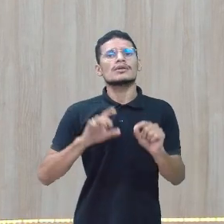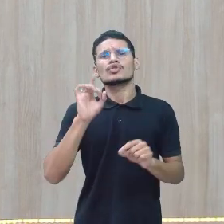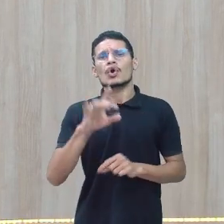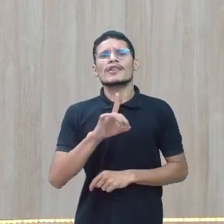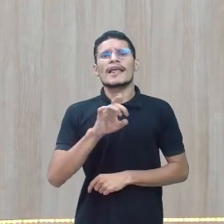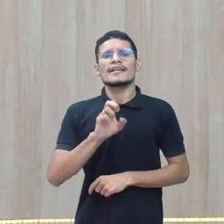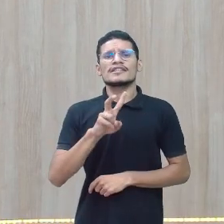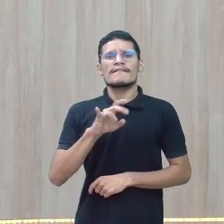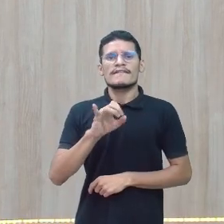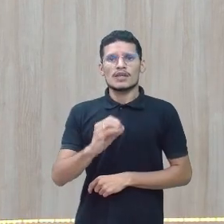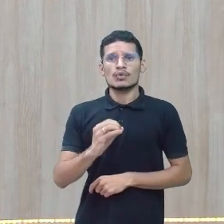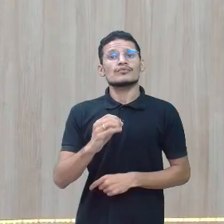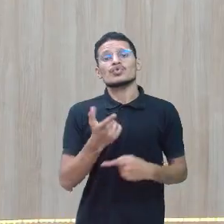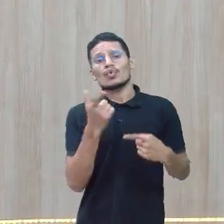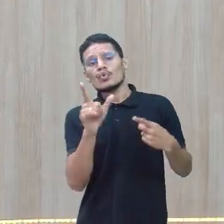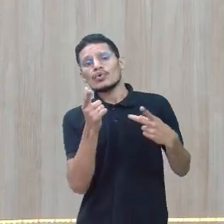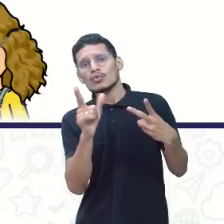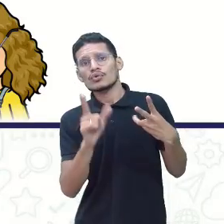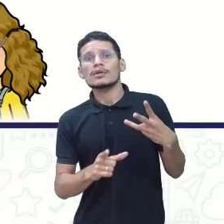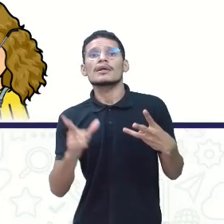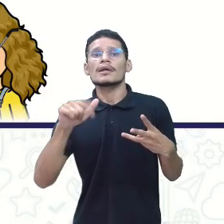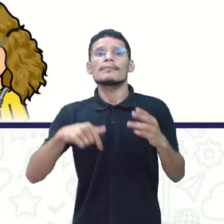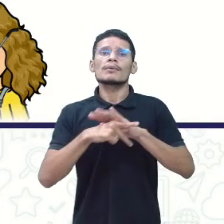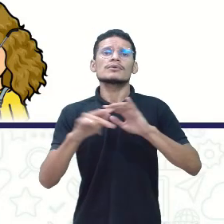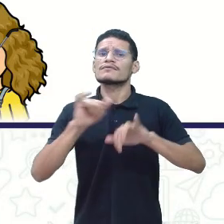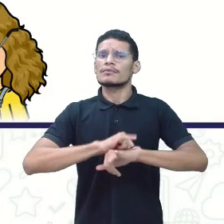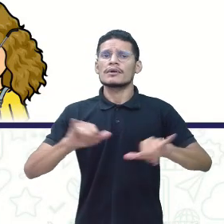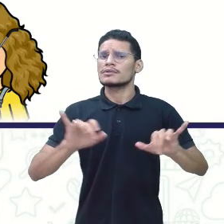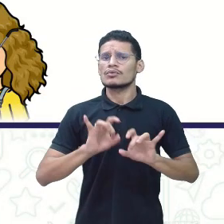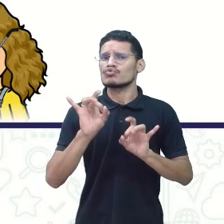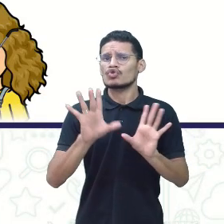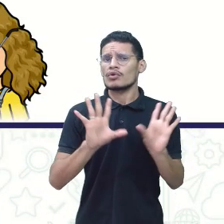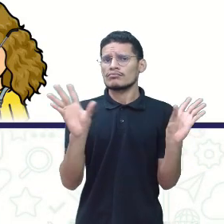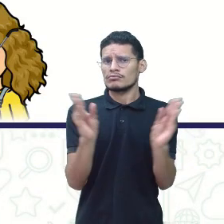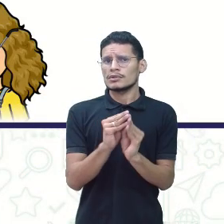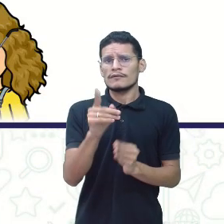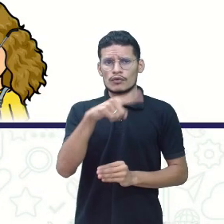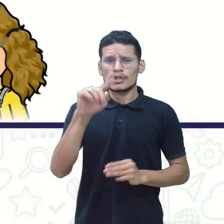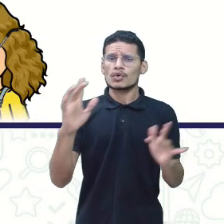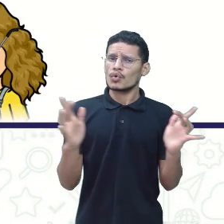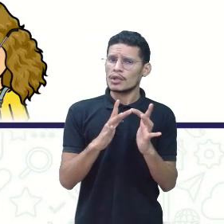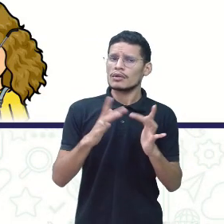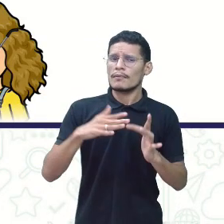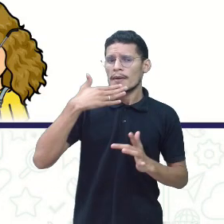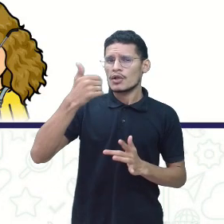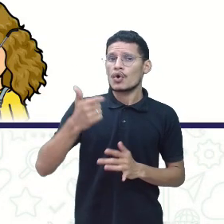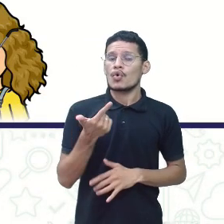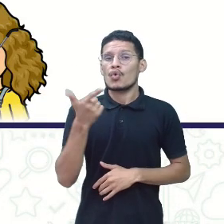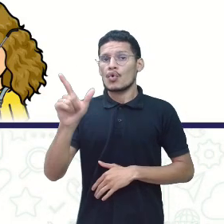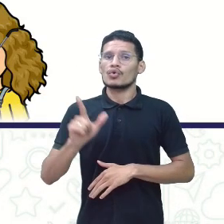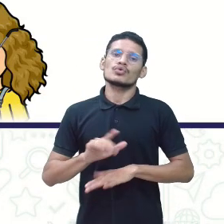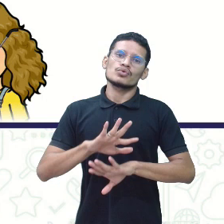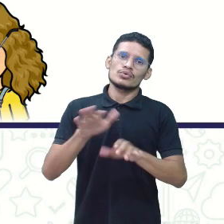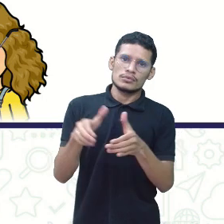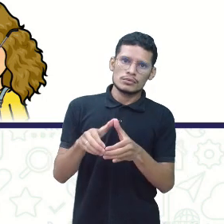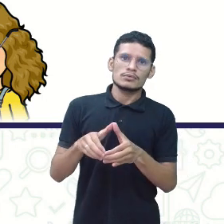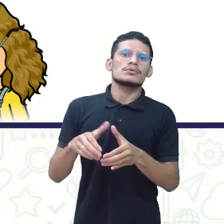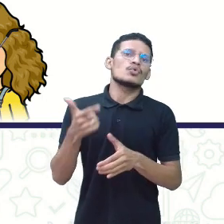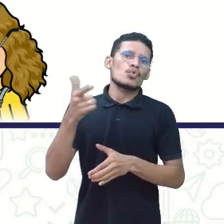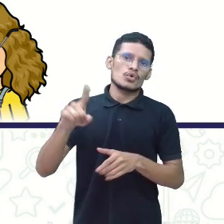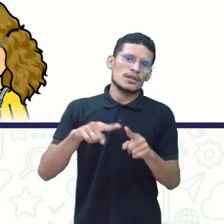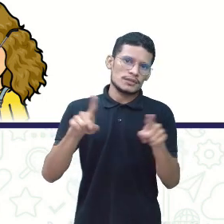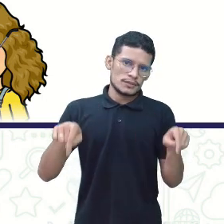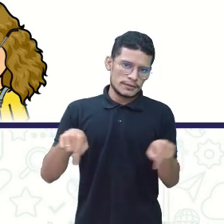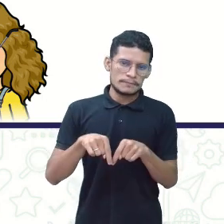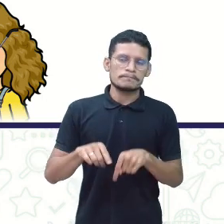desvio. As outras estão a título de informação e vocês vão ter um contato melhor com elas em outras turmas, em outras séries, tá